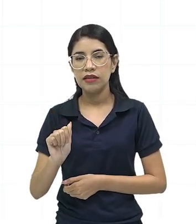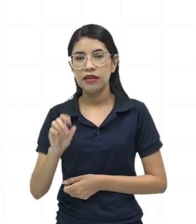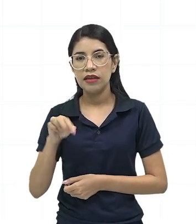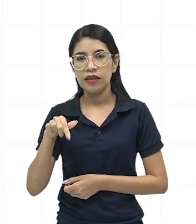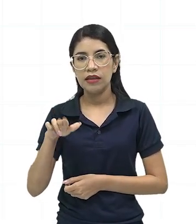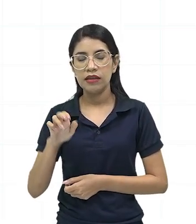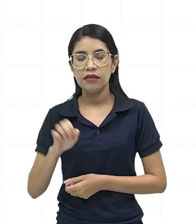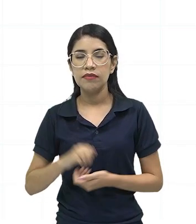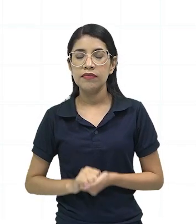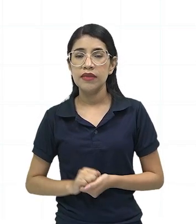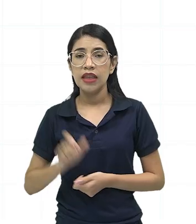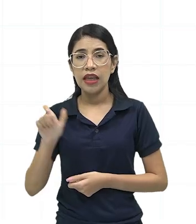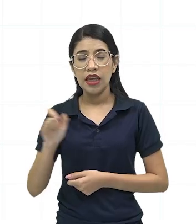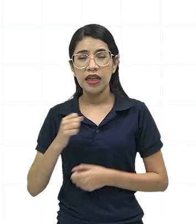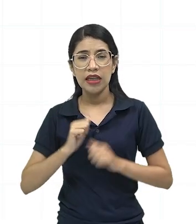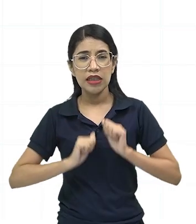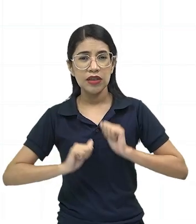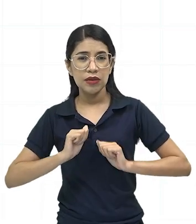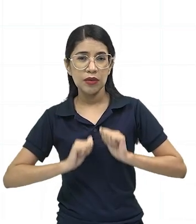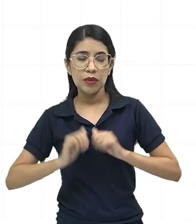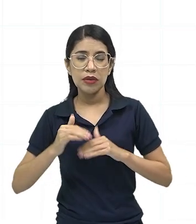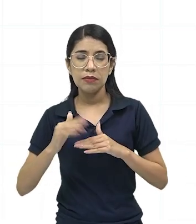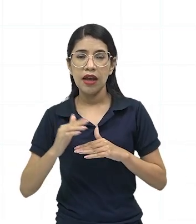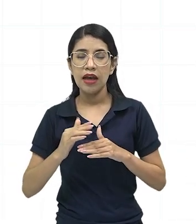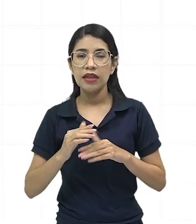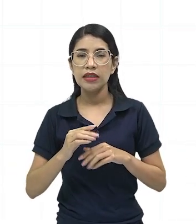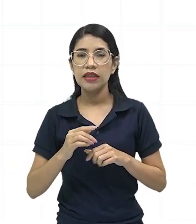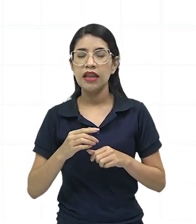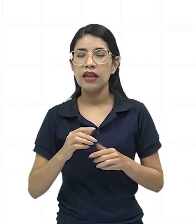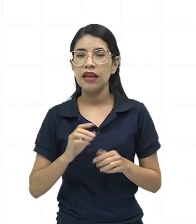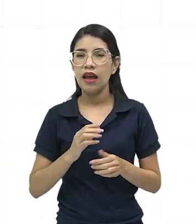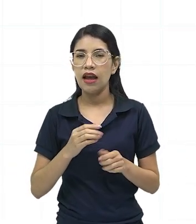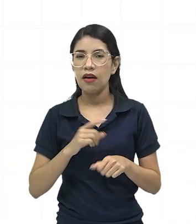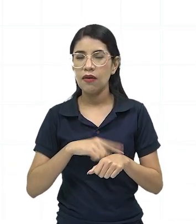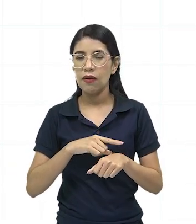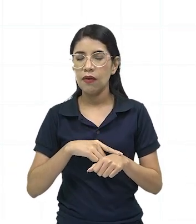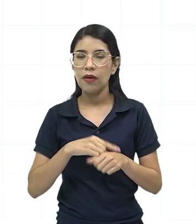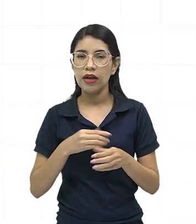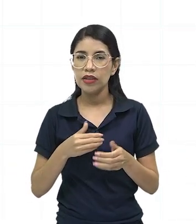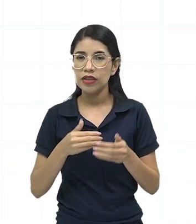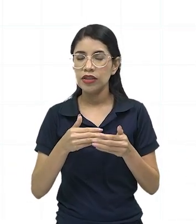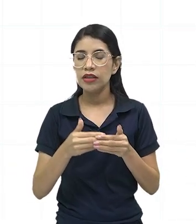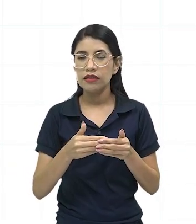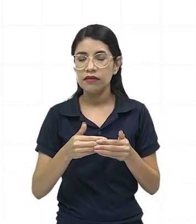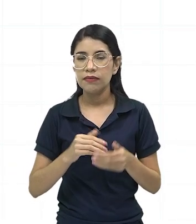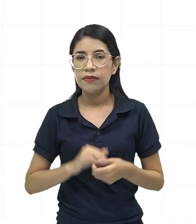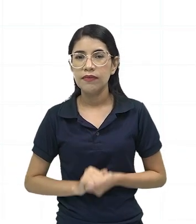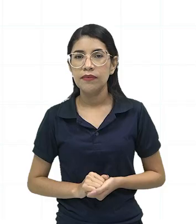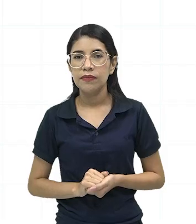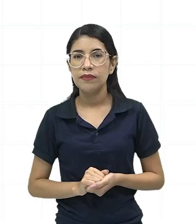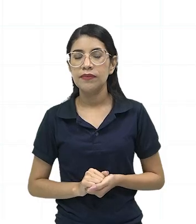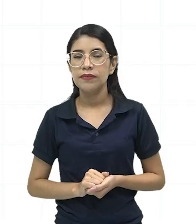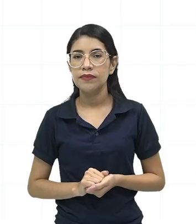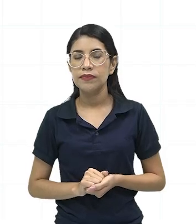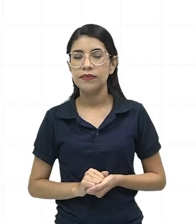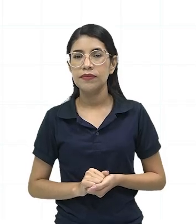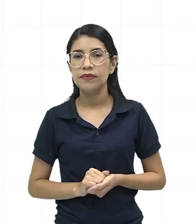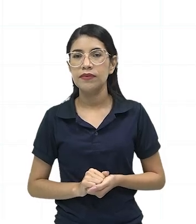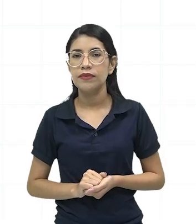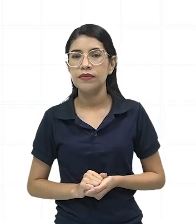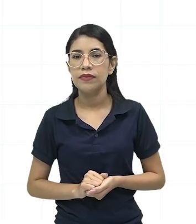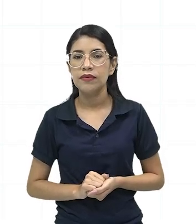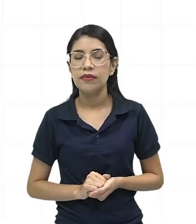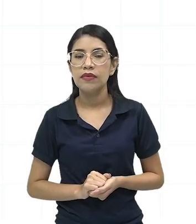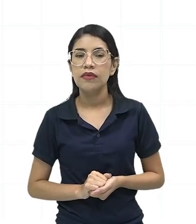olha a proporção, à medida que a hora da apresentação se aproximava. No